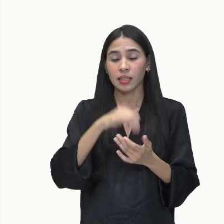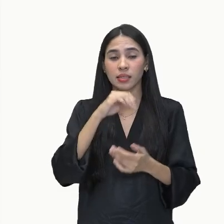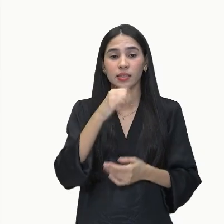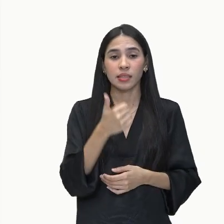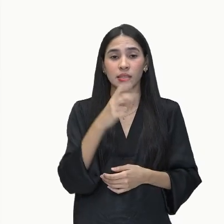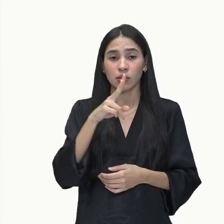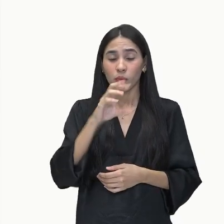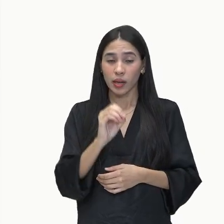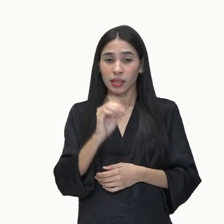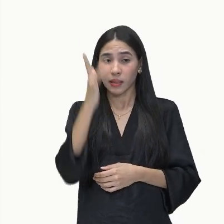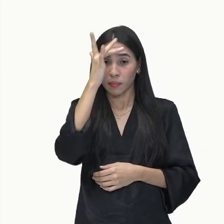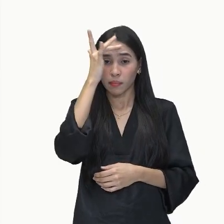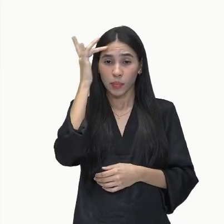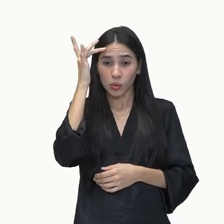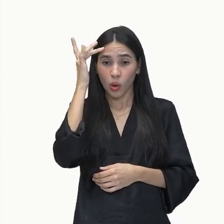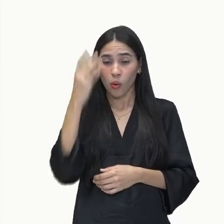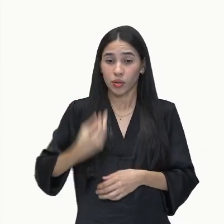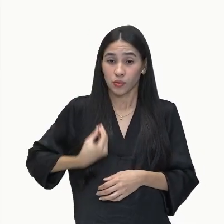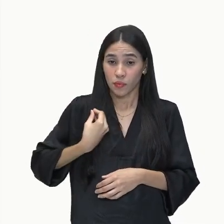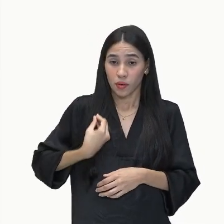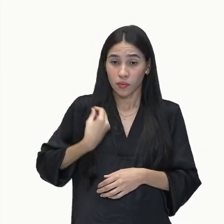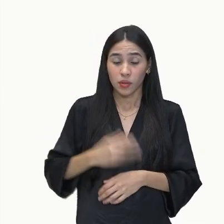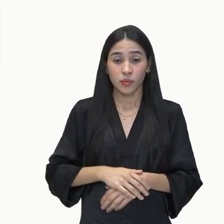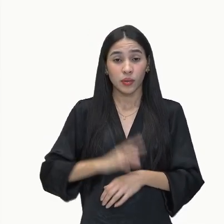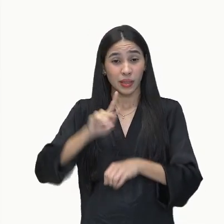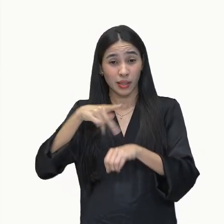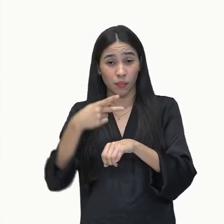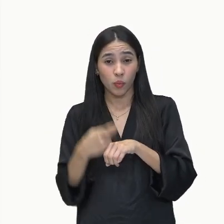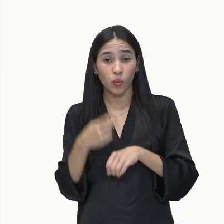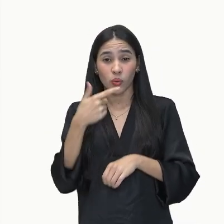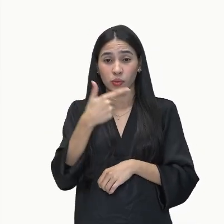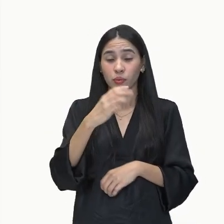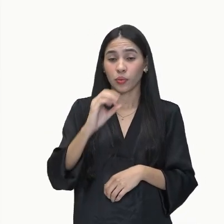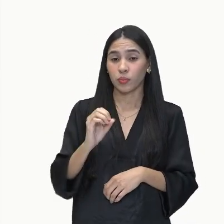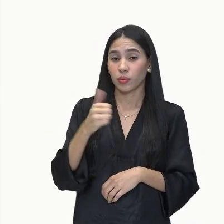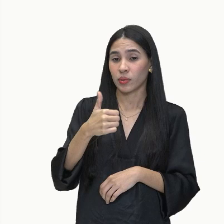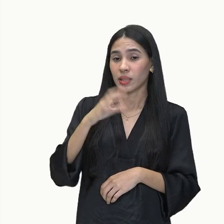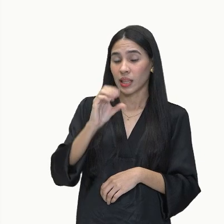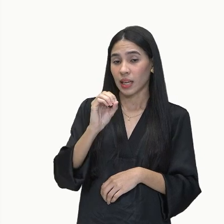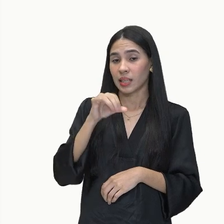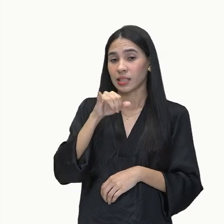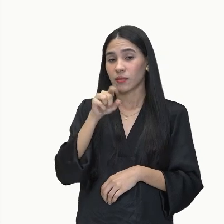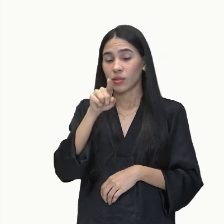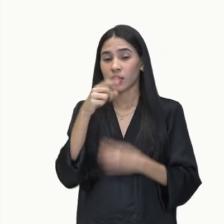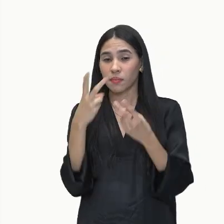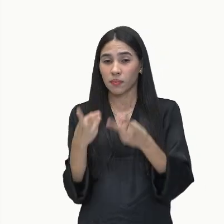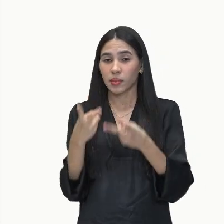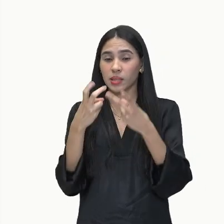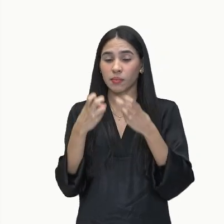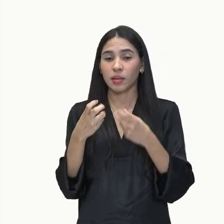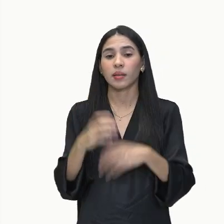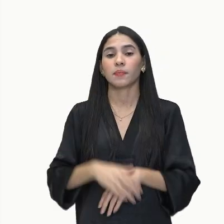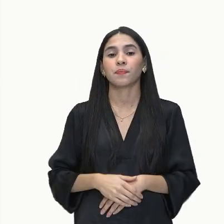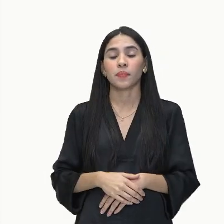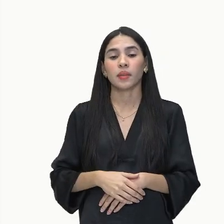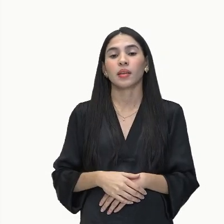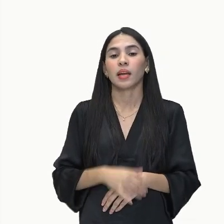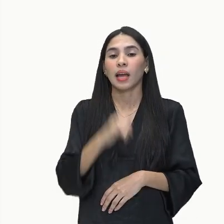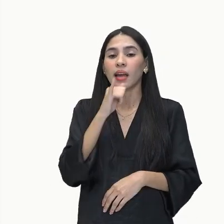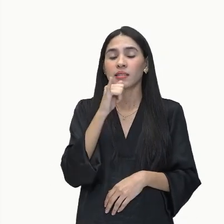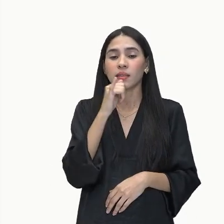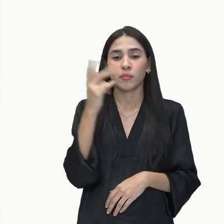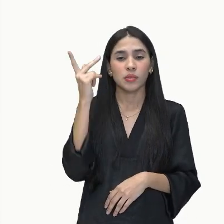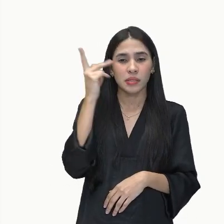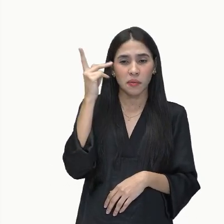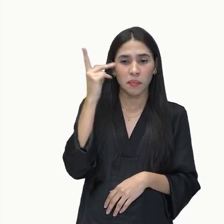habitantes. Já no mapa de 2010, nós vamos ter como destaque aqui o município de São Paulo, a gente vai